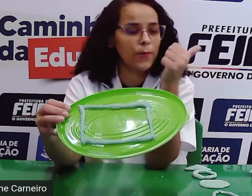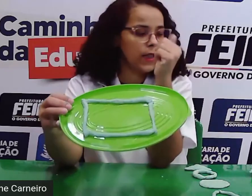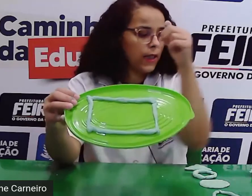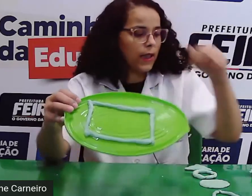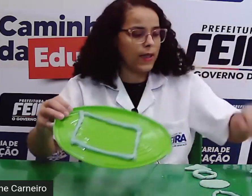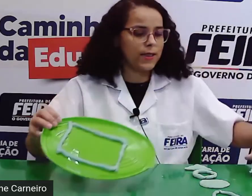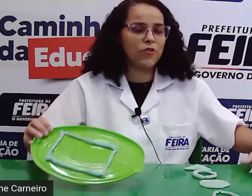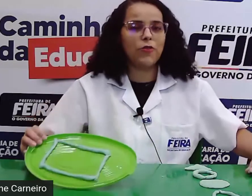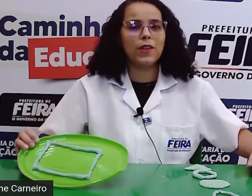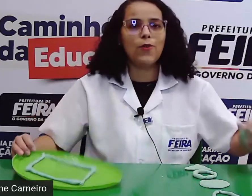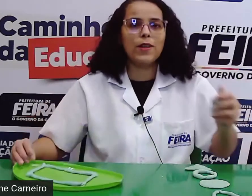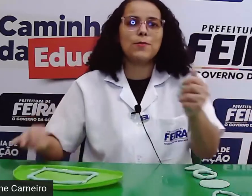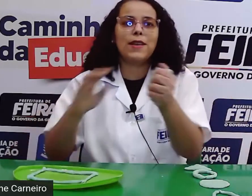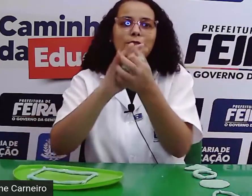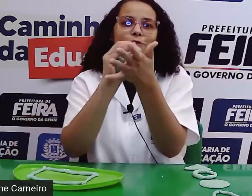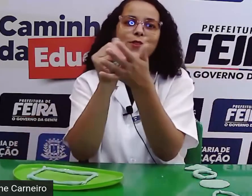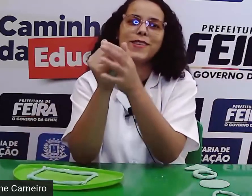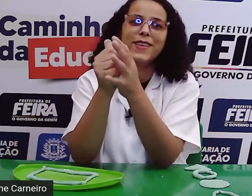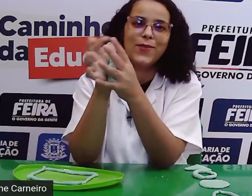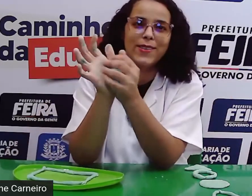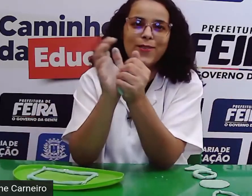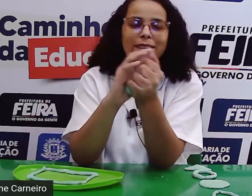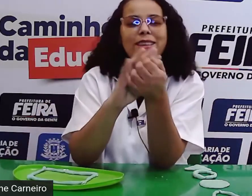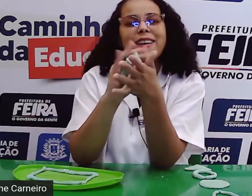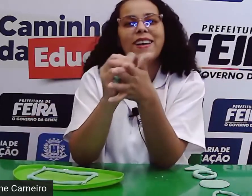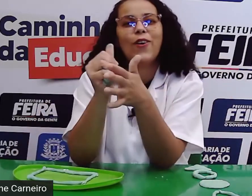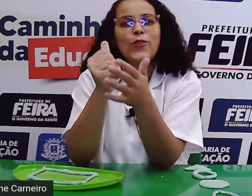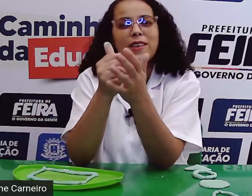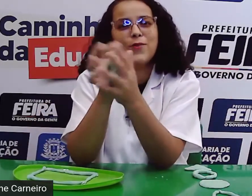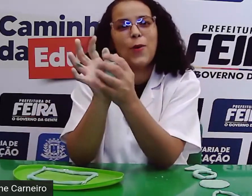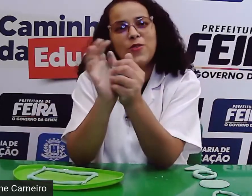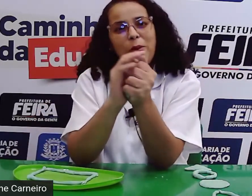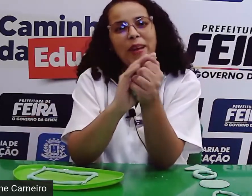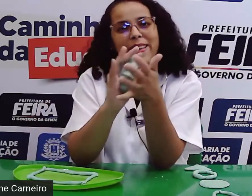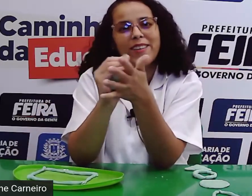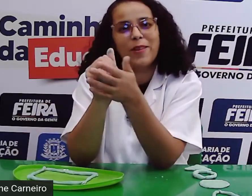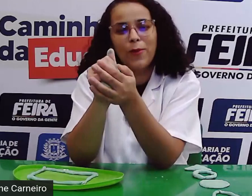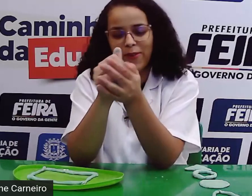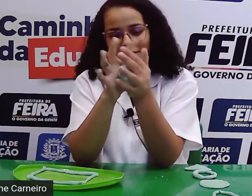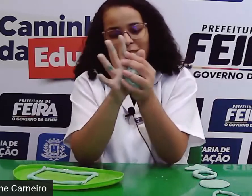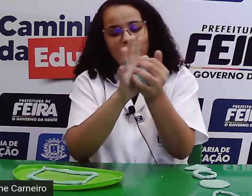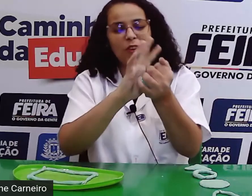é isso. Brinquem aí, se divirtam com as massas de vocês, façam aí outras